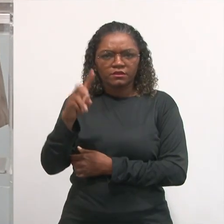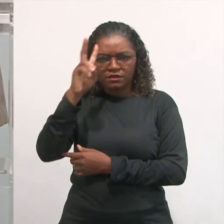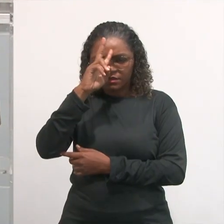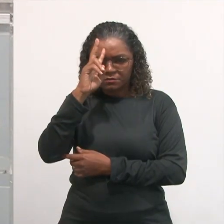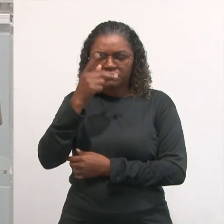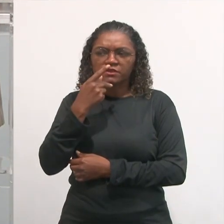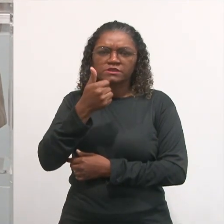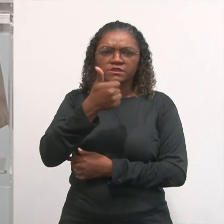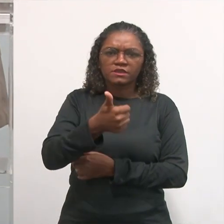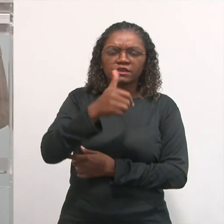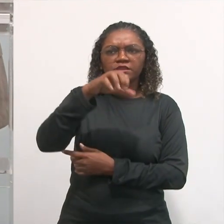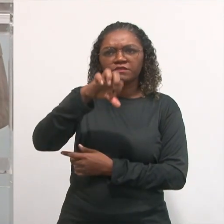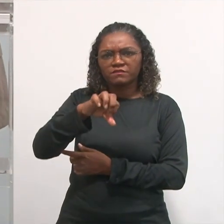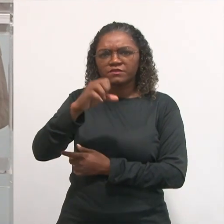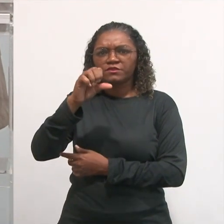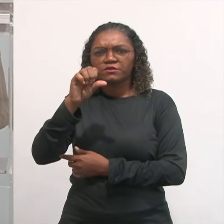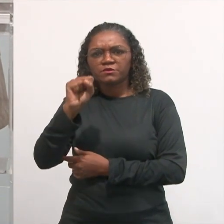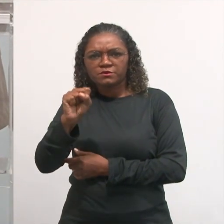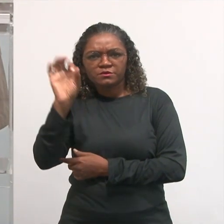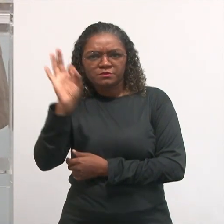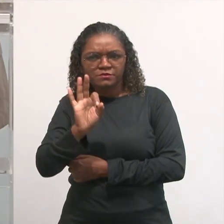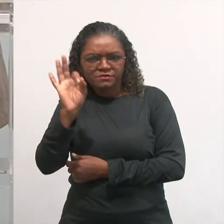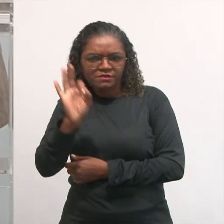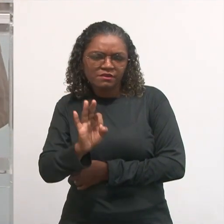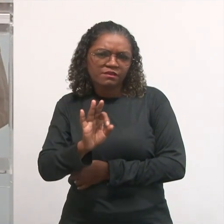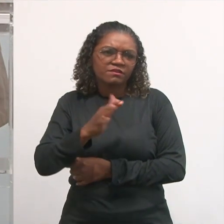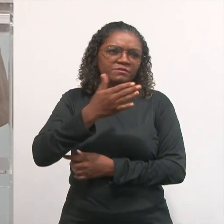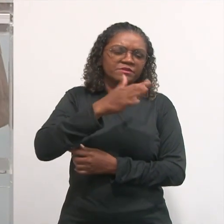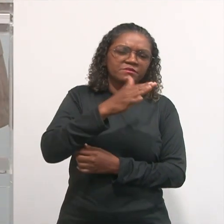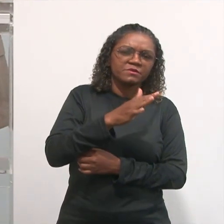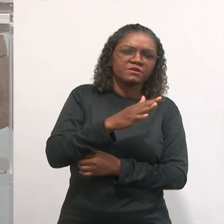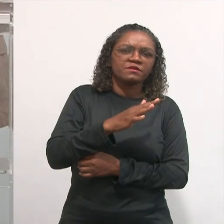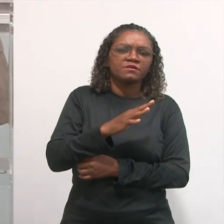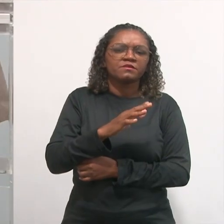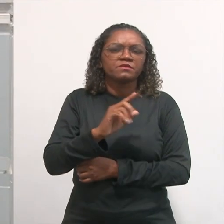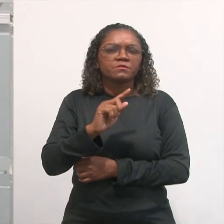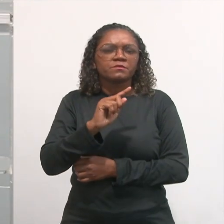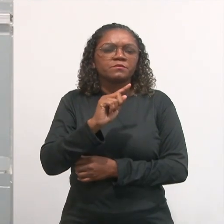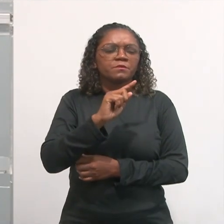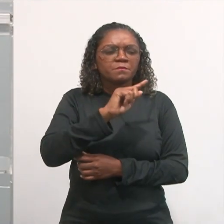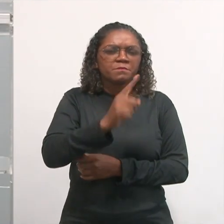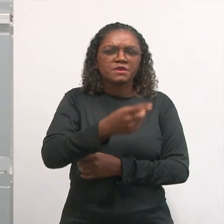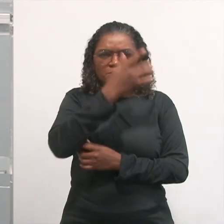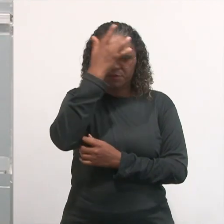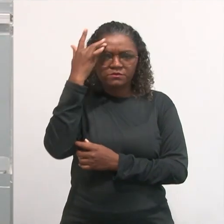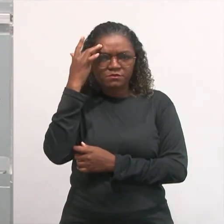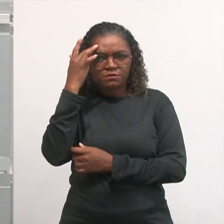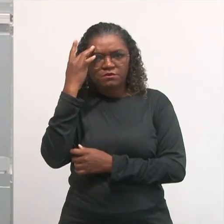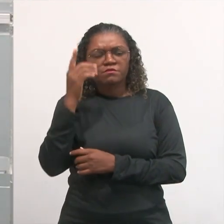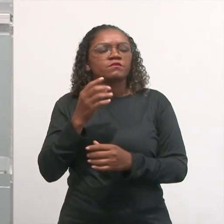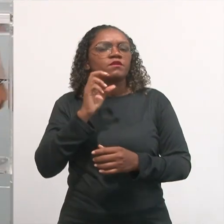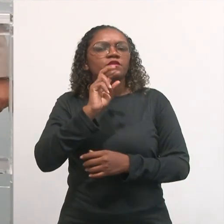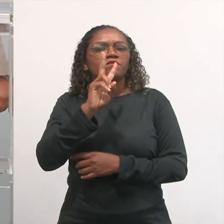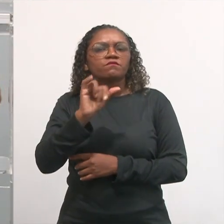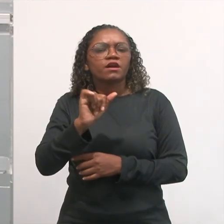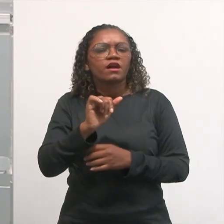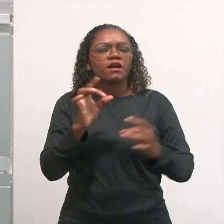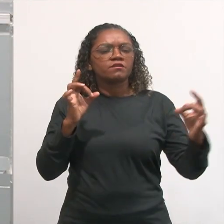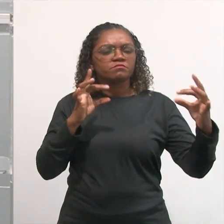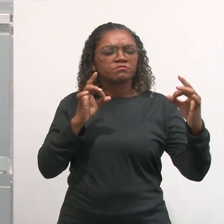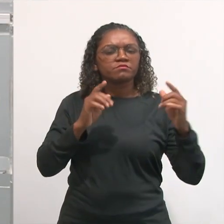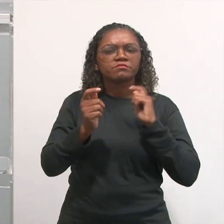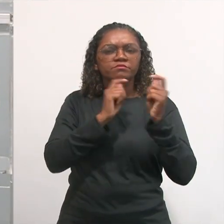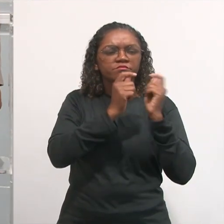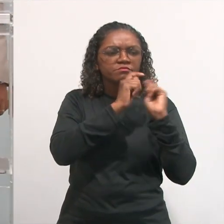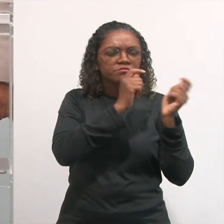198, né? Digamos que aquele posto de saúde dos 1000 pacientes, eu vou entrevistar então 198. Como é que eu vou escolher esses 198?